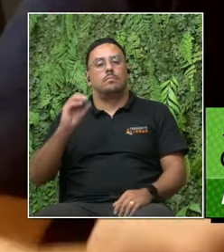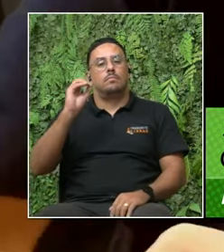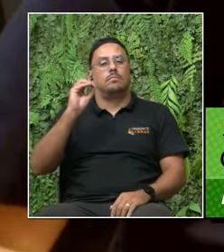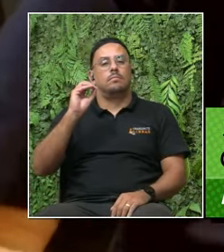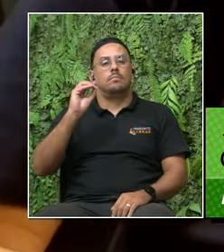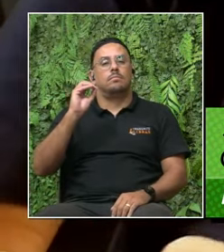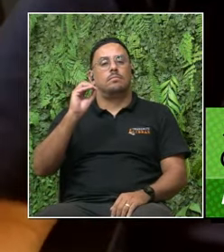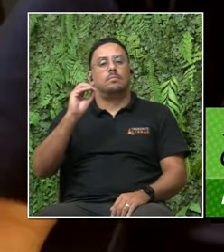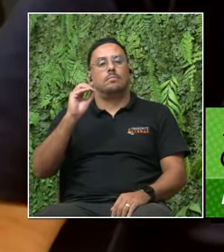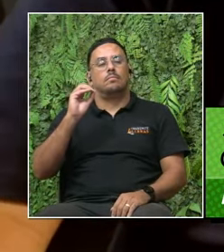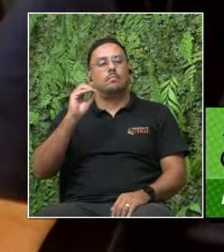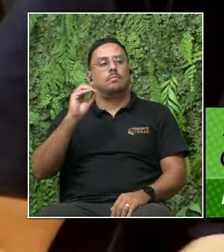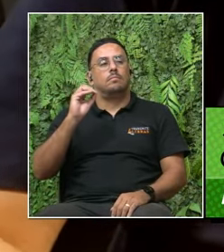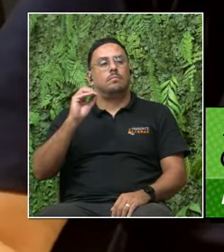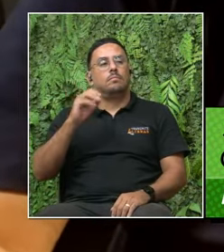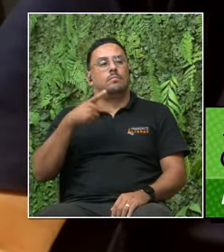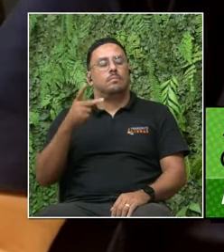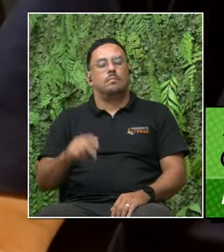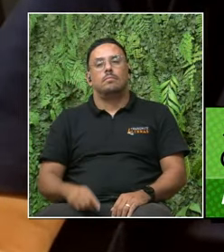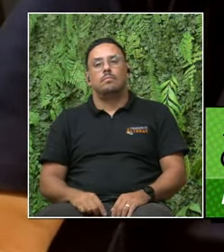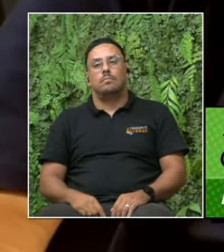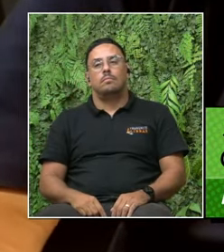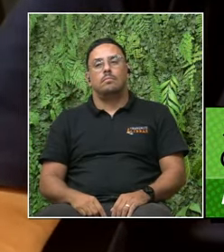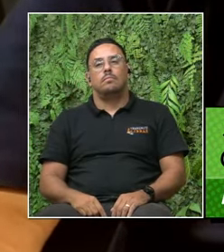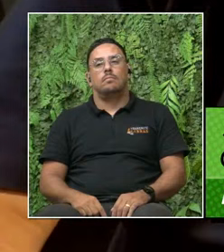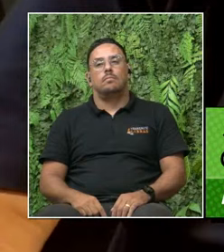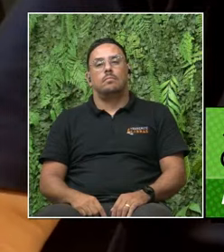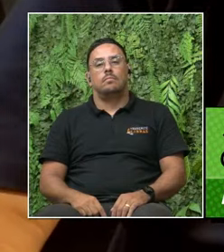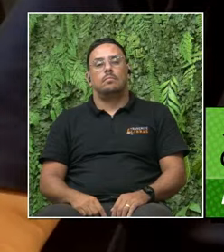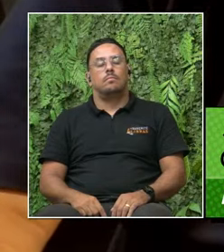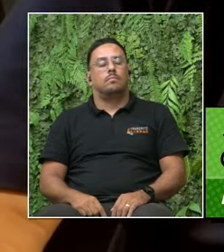zero sen pode falar de novo por